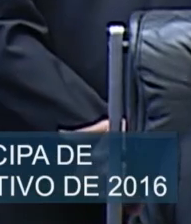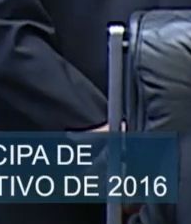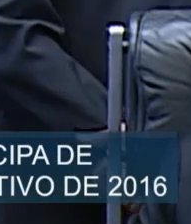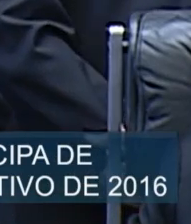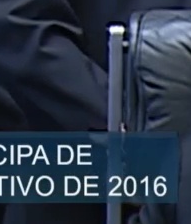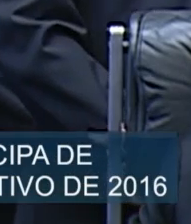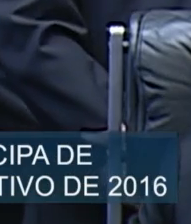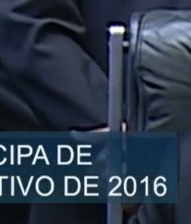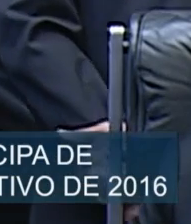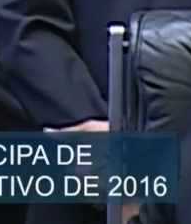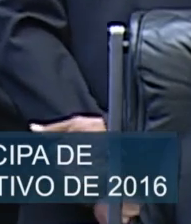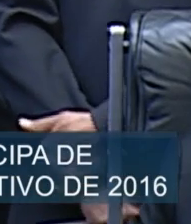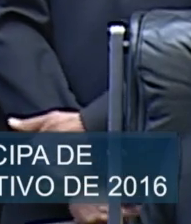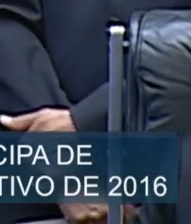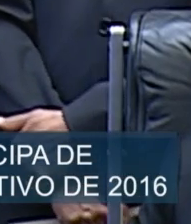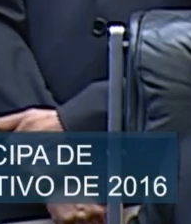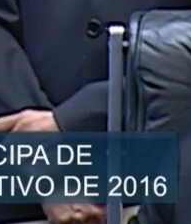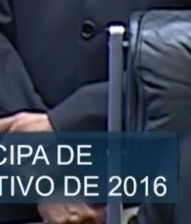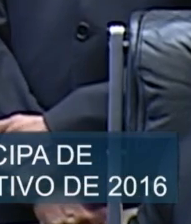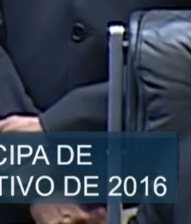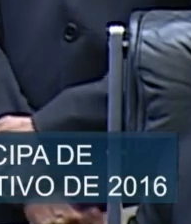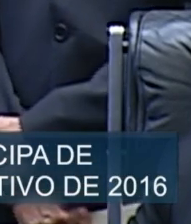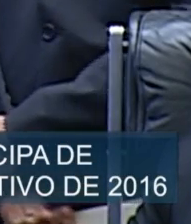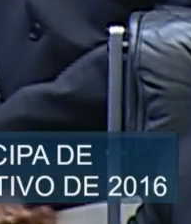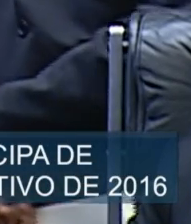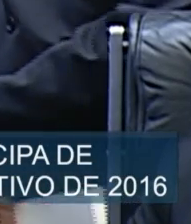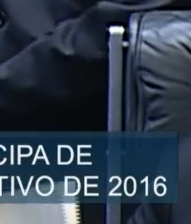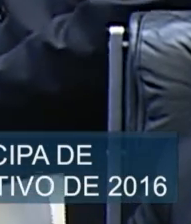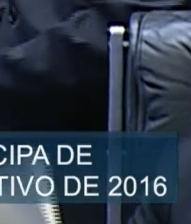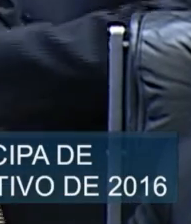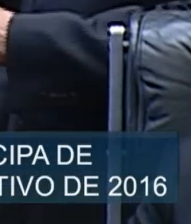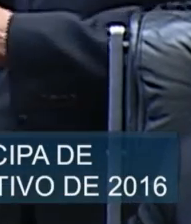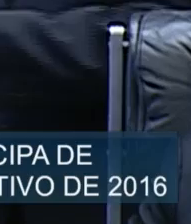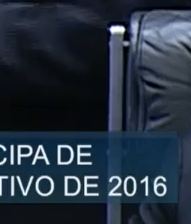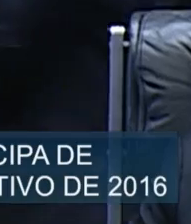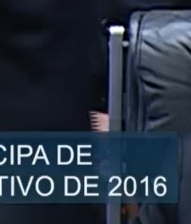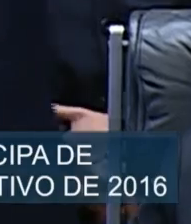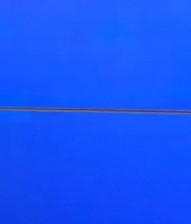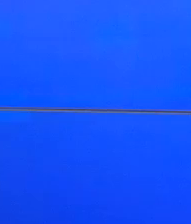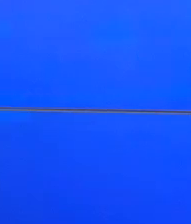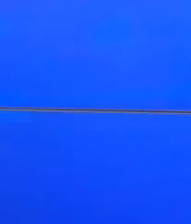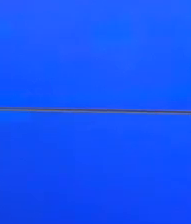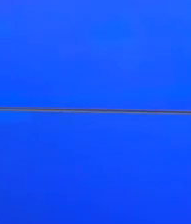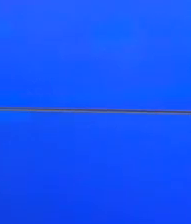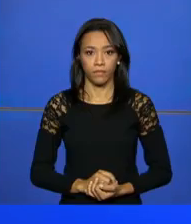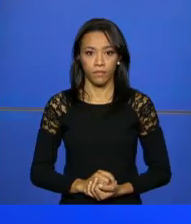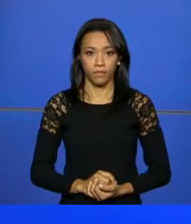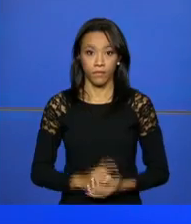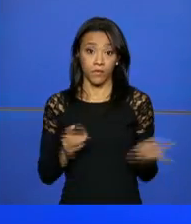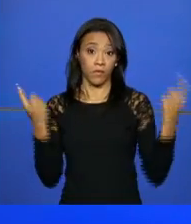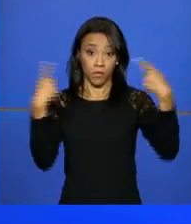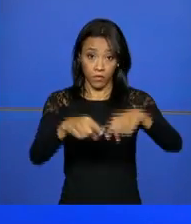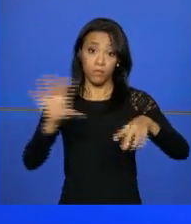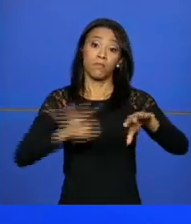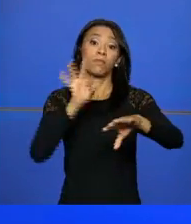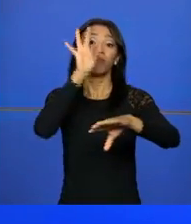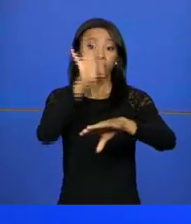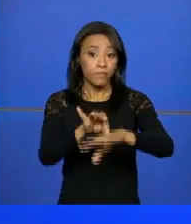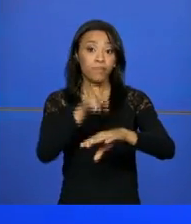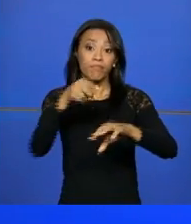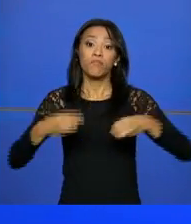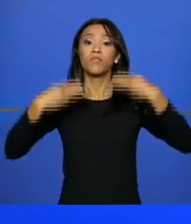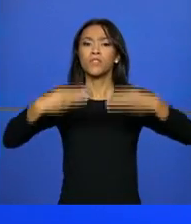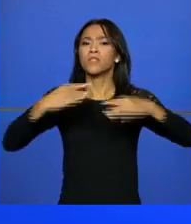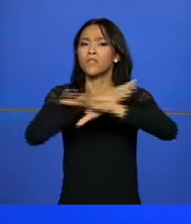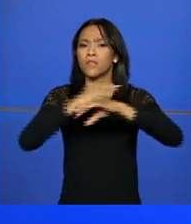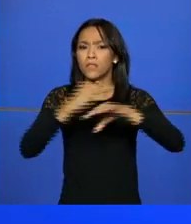as bases para a sustentabilidade fiscal no médio e longo prazo. Combate ao mosquito. O Ministério